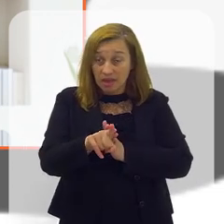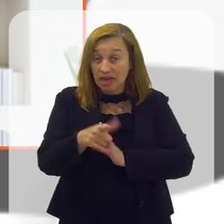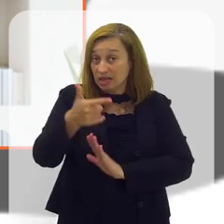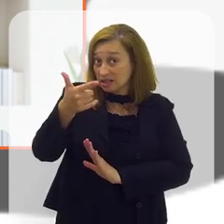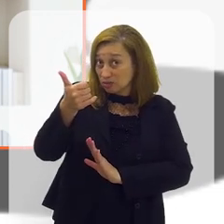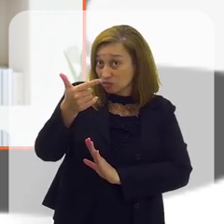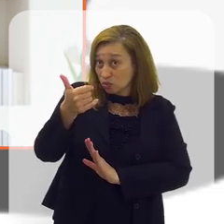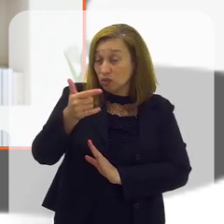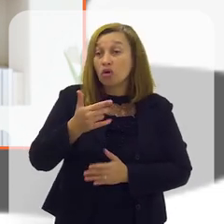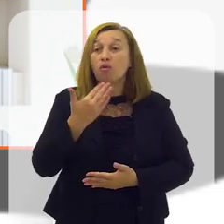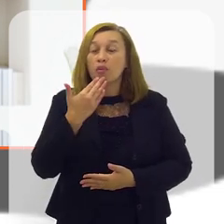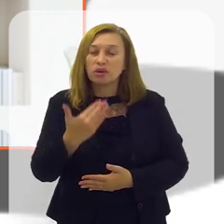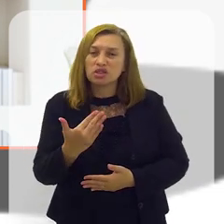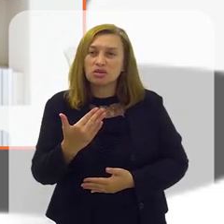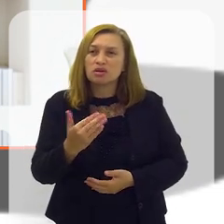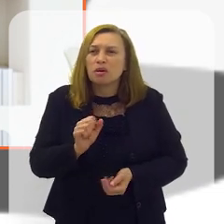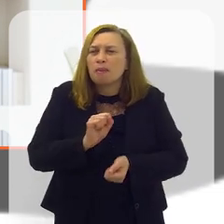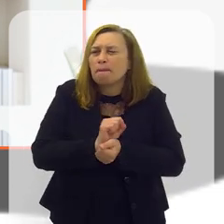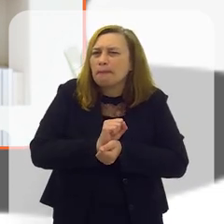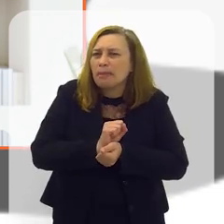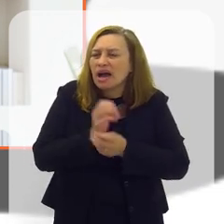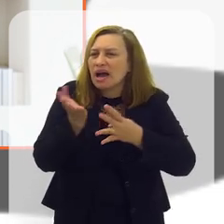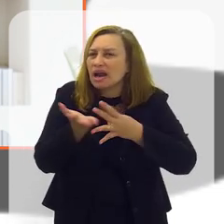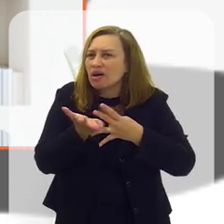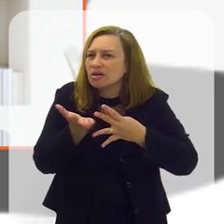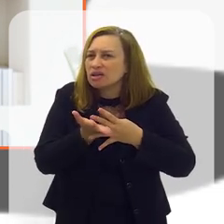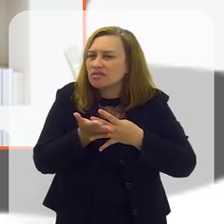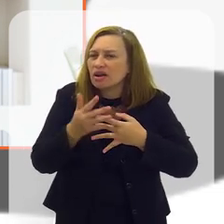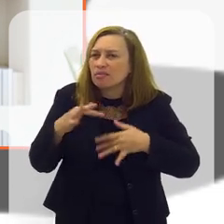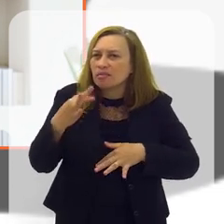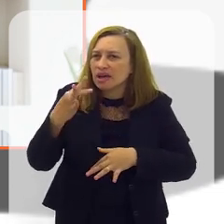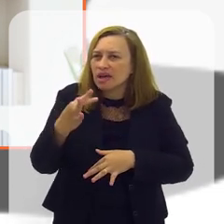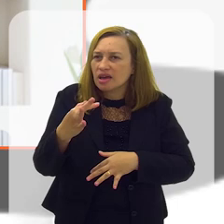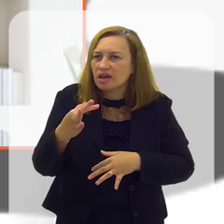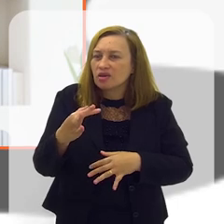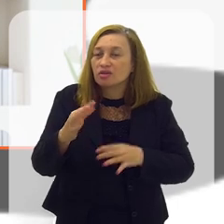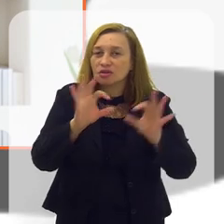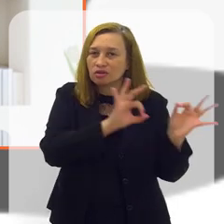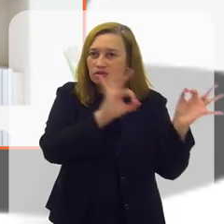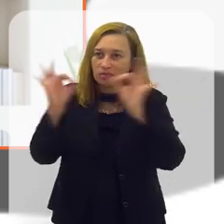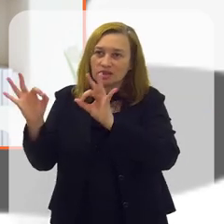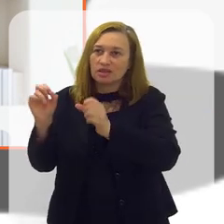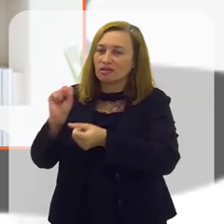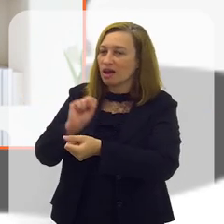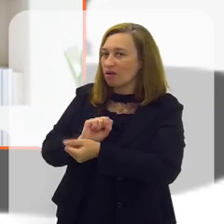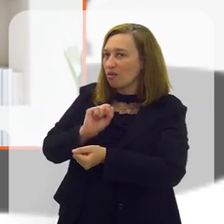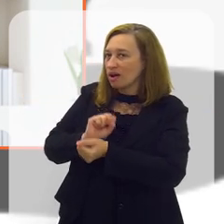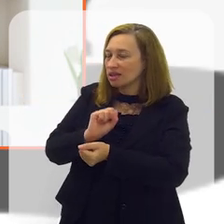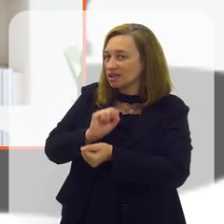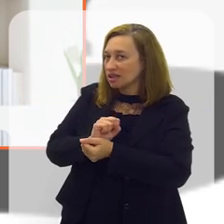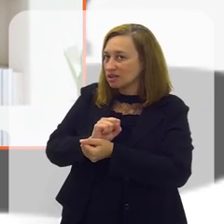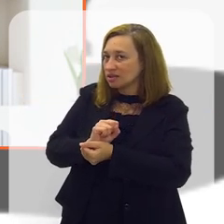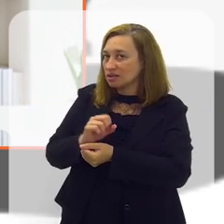na sétima pergunta e são 12, eu vou pedir para a gente fazer um breve intervalo e o nosso